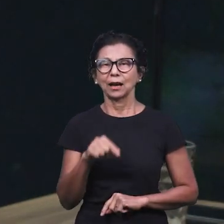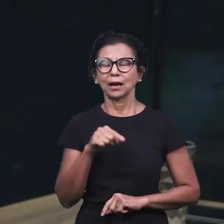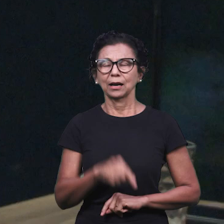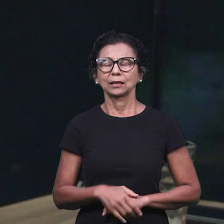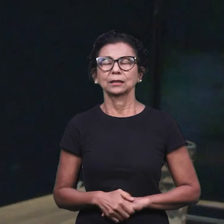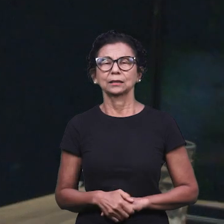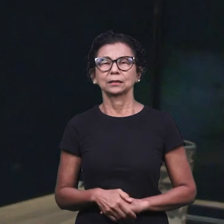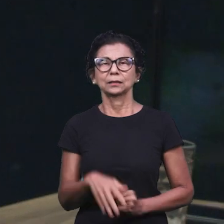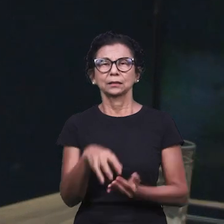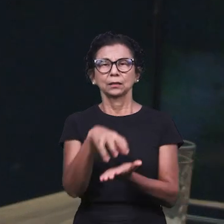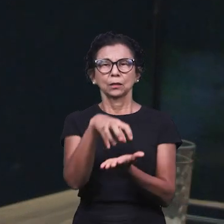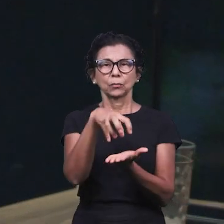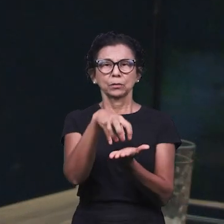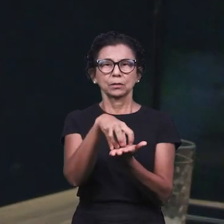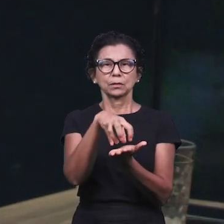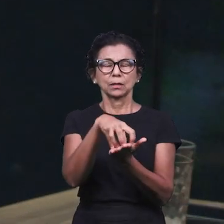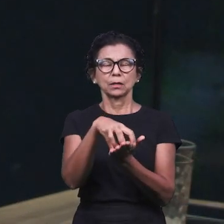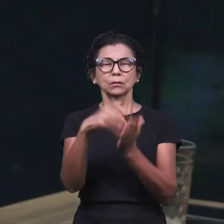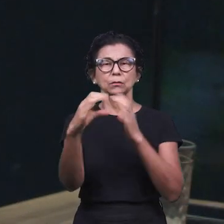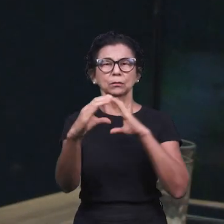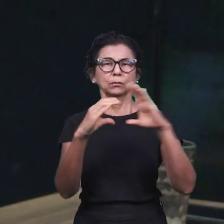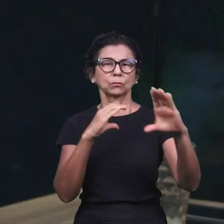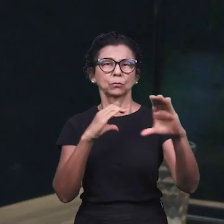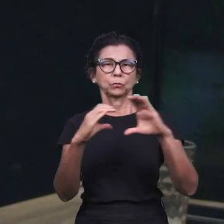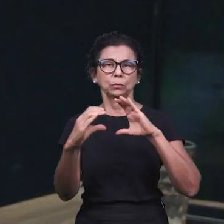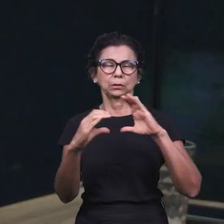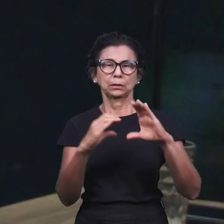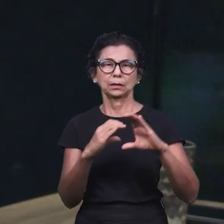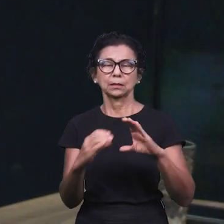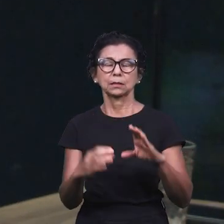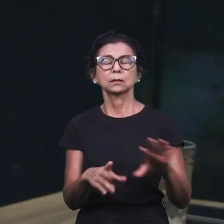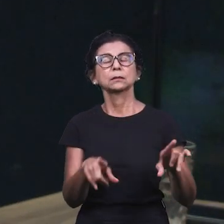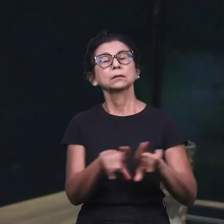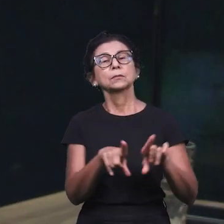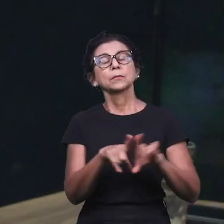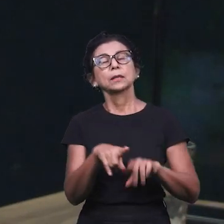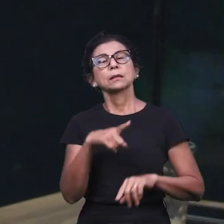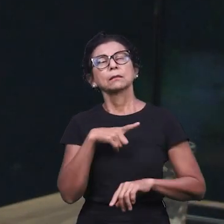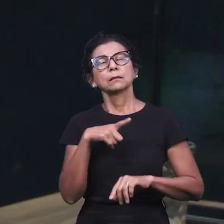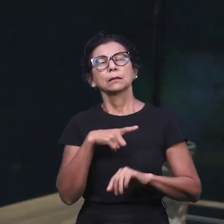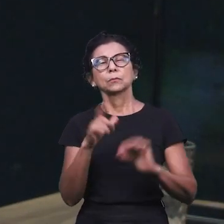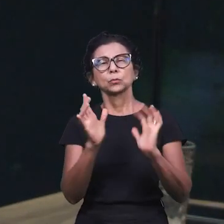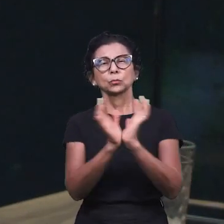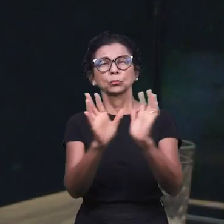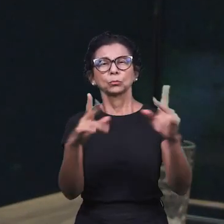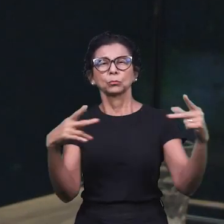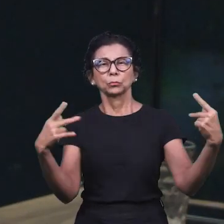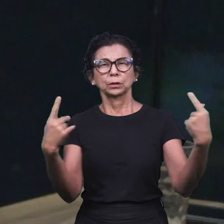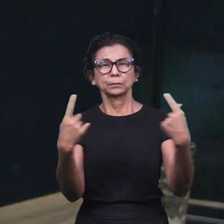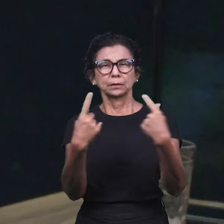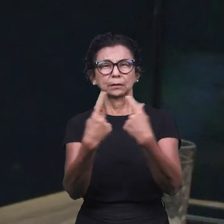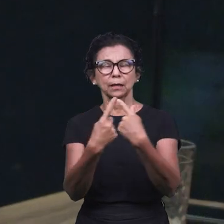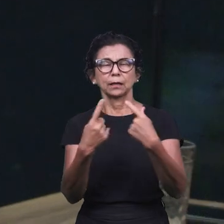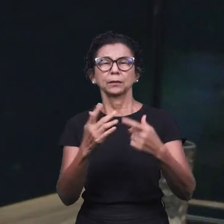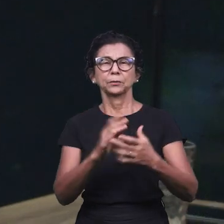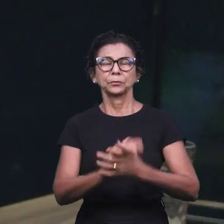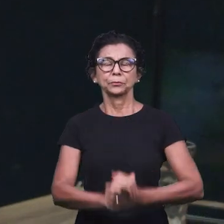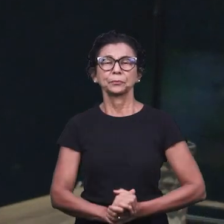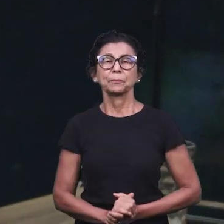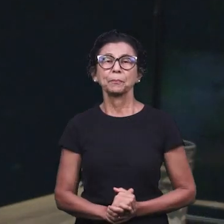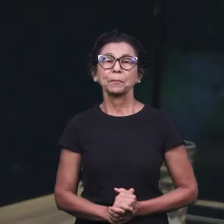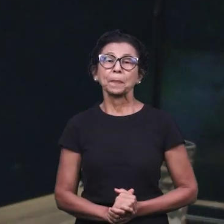de comunicação, o prédio da sede do presbitério, e mais do que uma